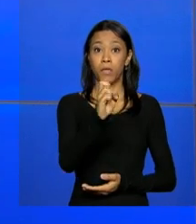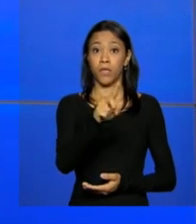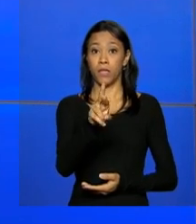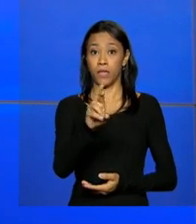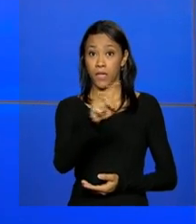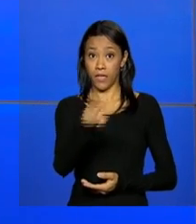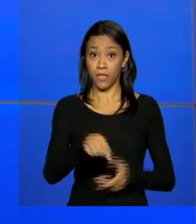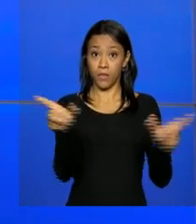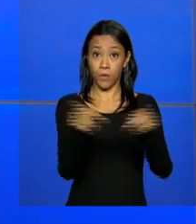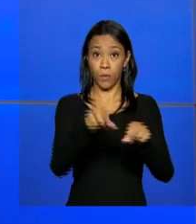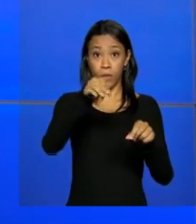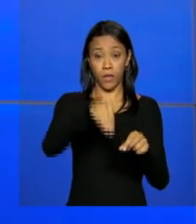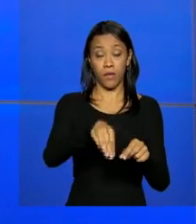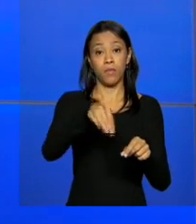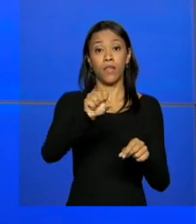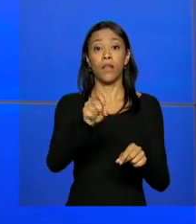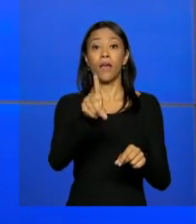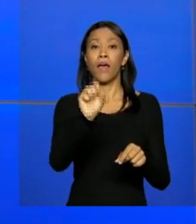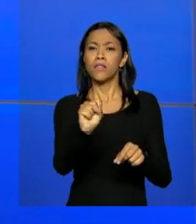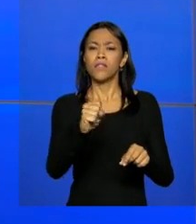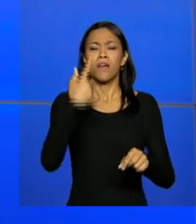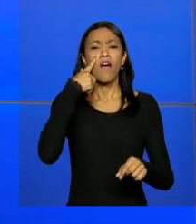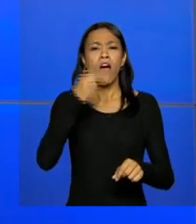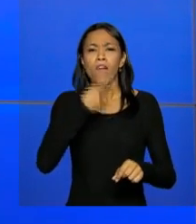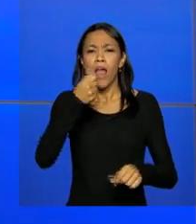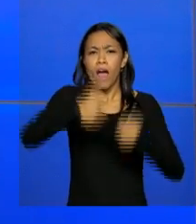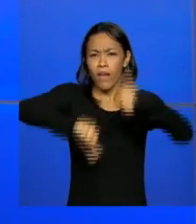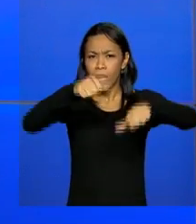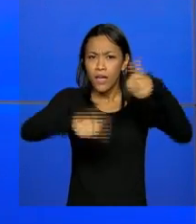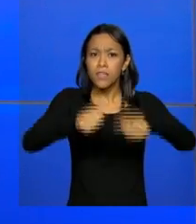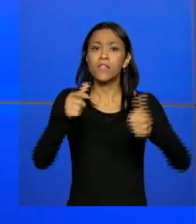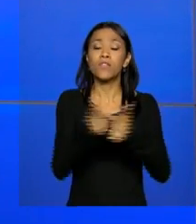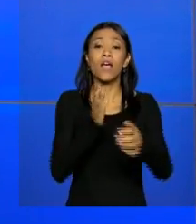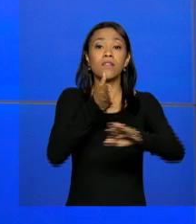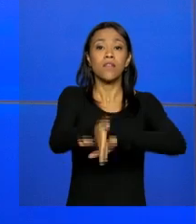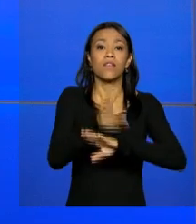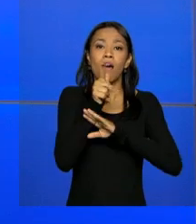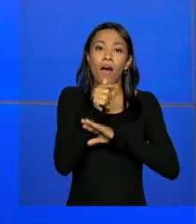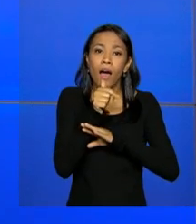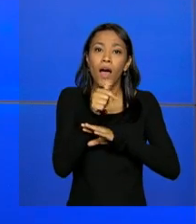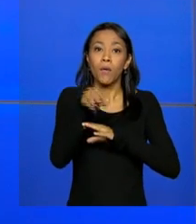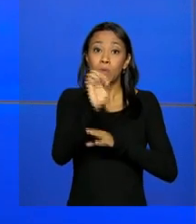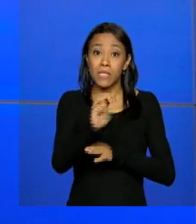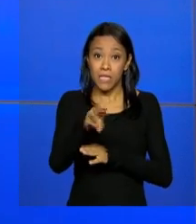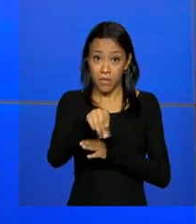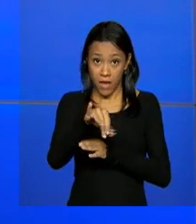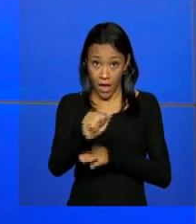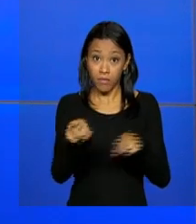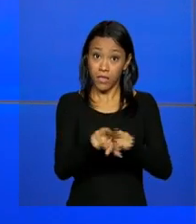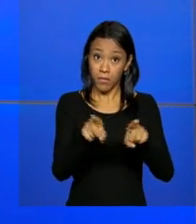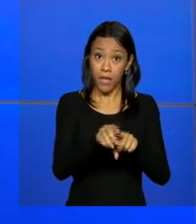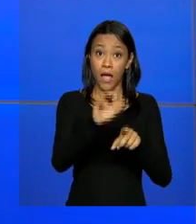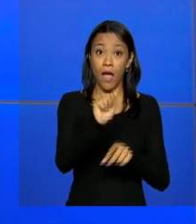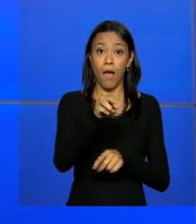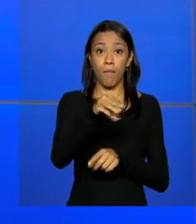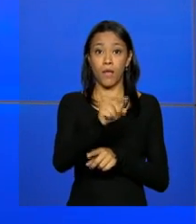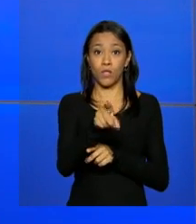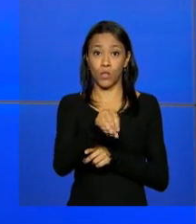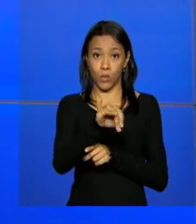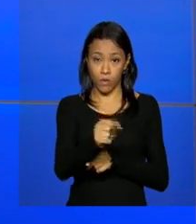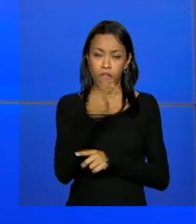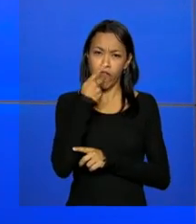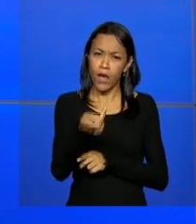Campelo apresenta nesta quarta-feira um balanço das ações de acesso à água no semiárido e na Amazônia ela também fala sobre as